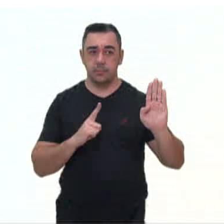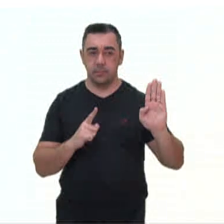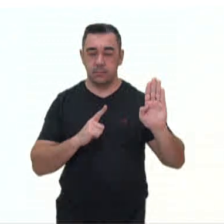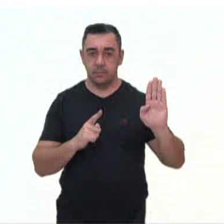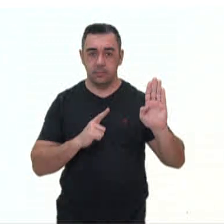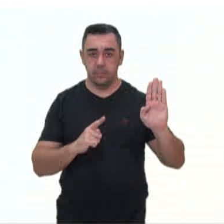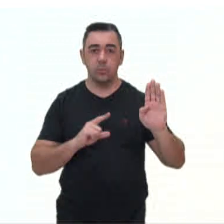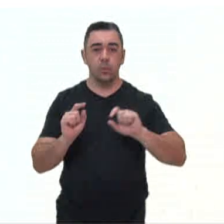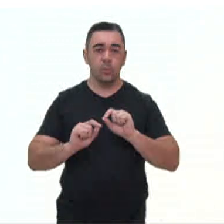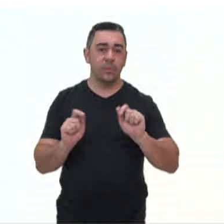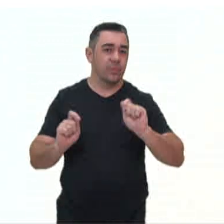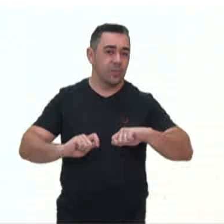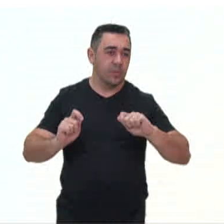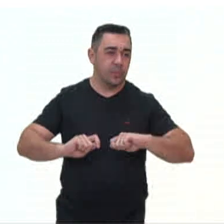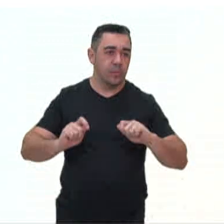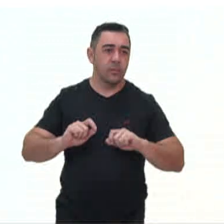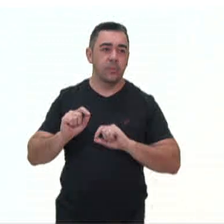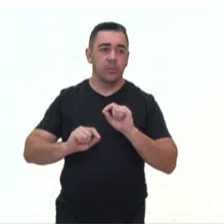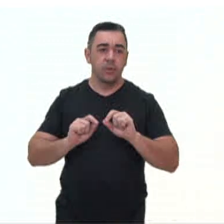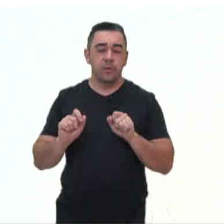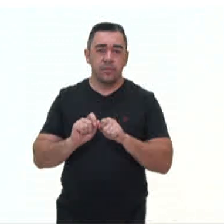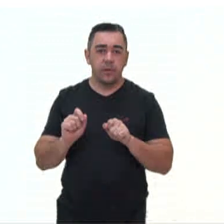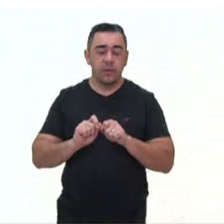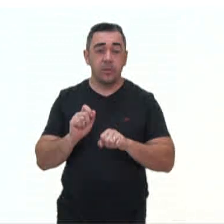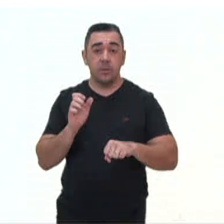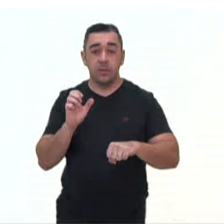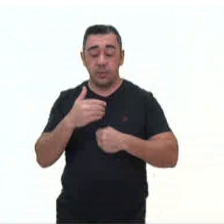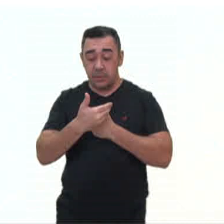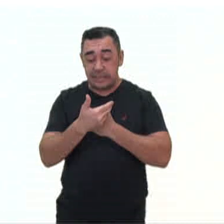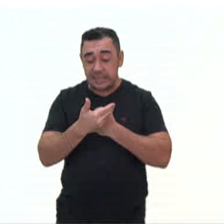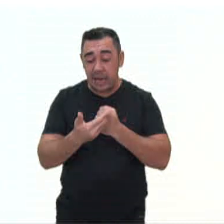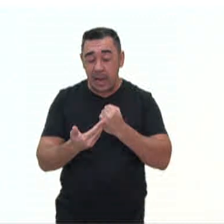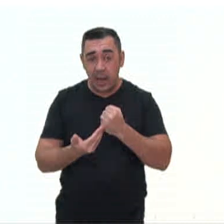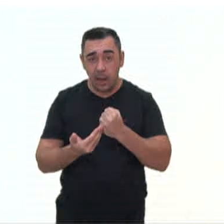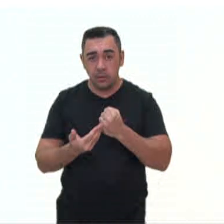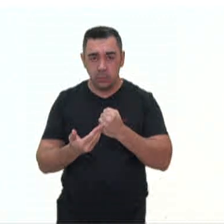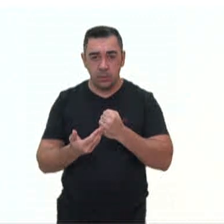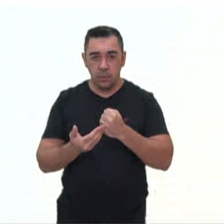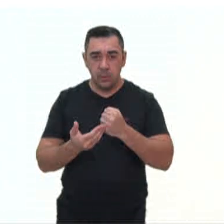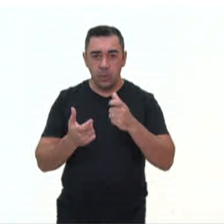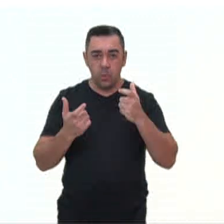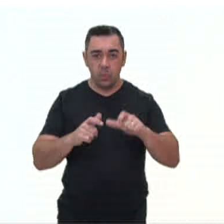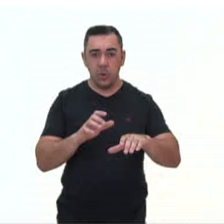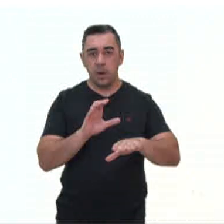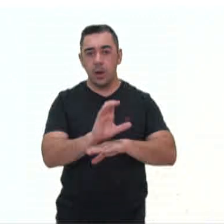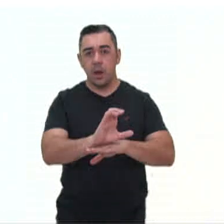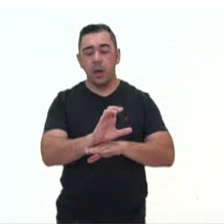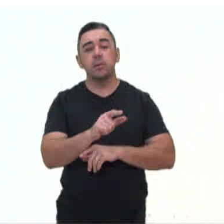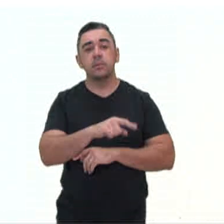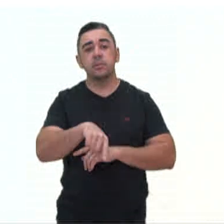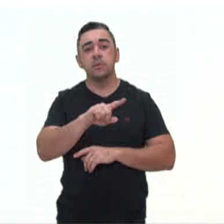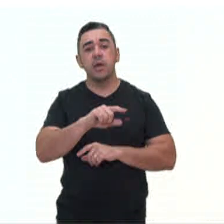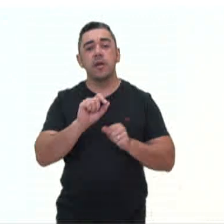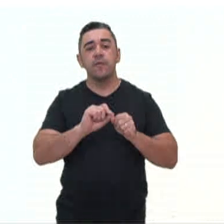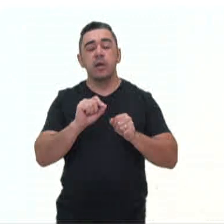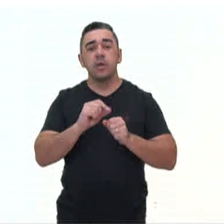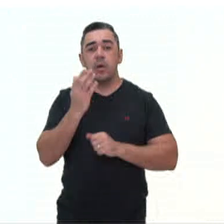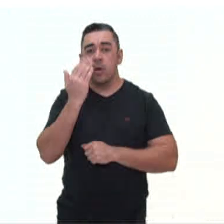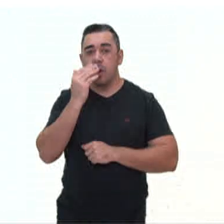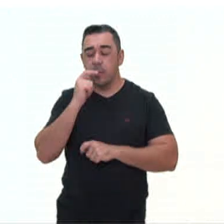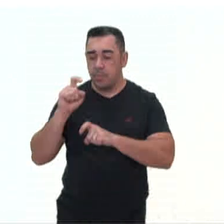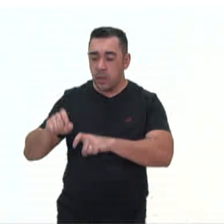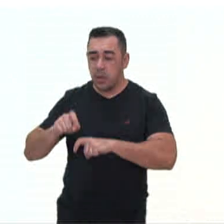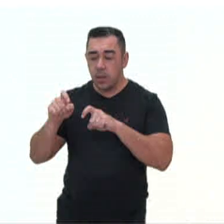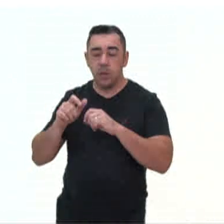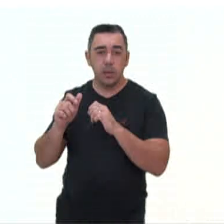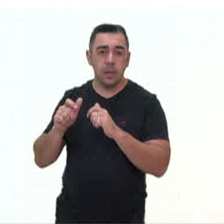haver impossibilidades a formação do Estado a partir da produção de excedentes das